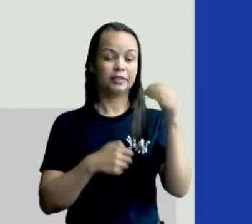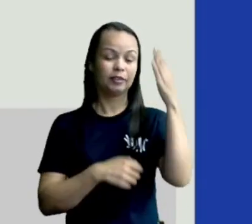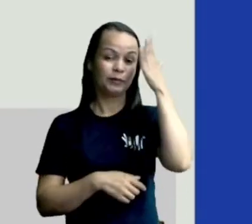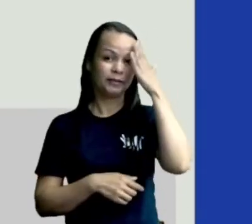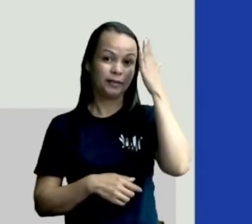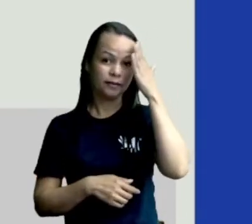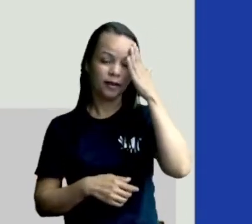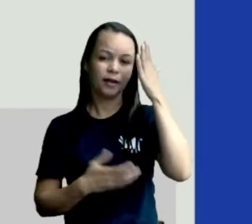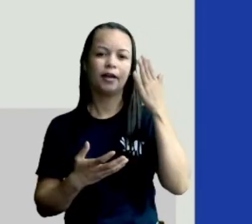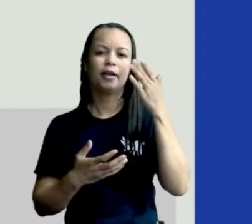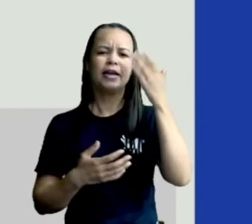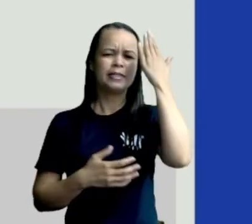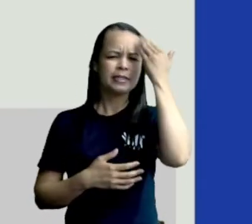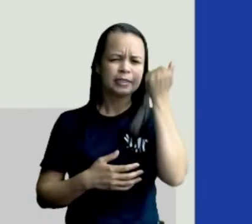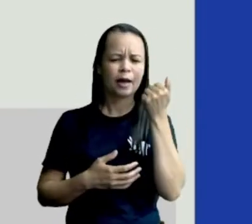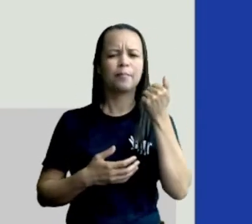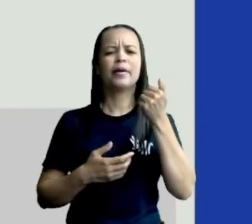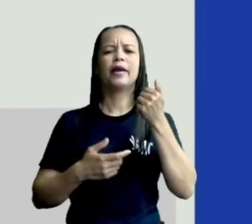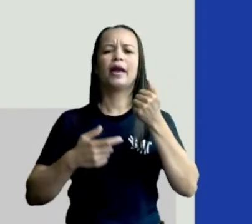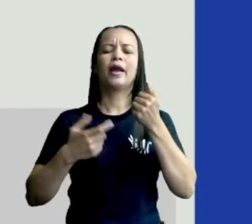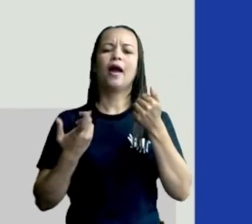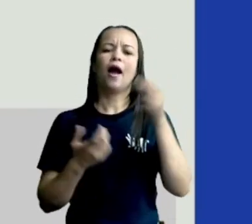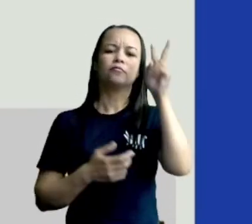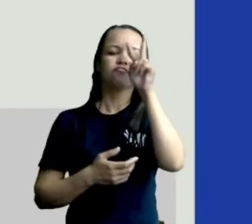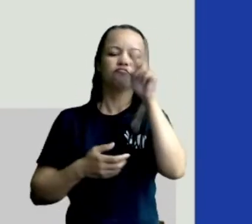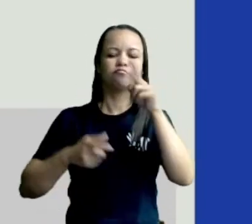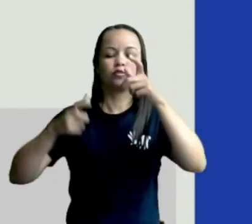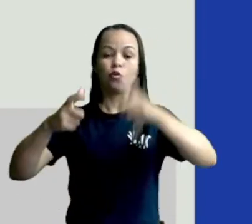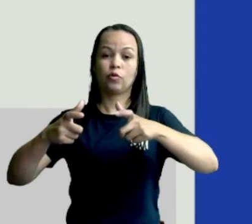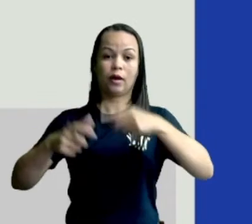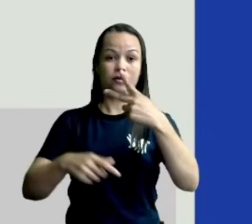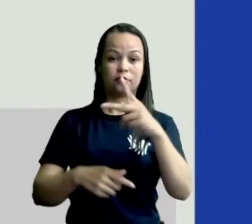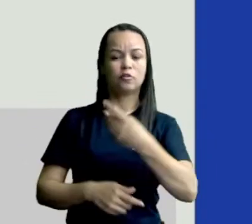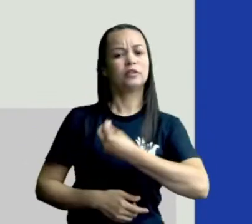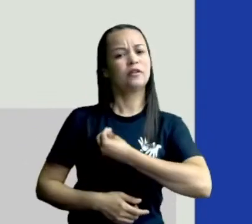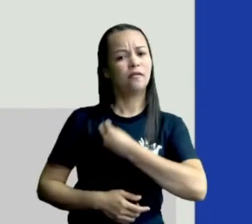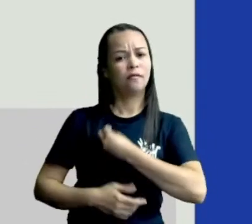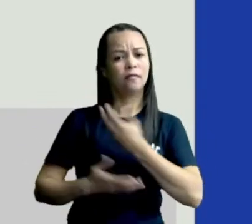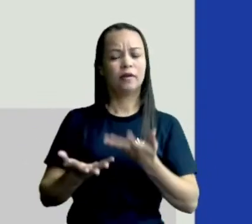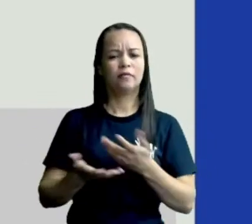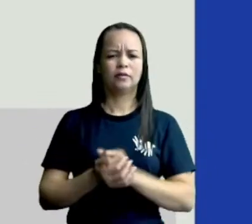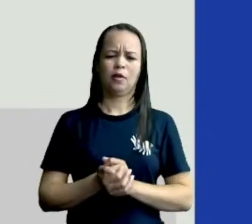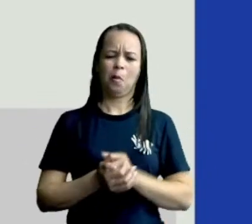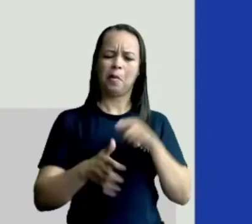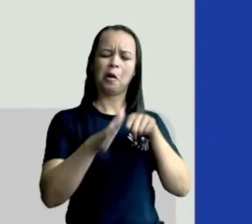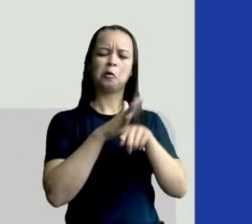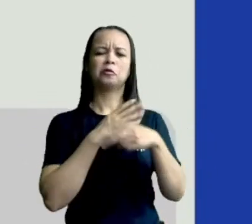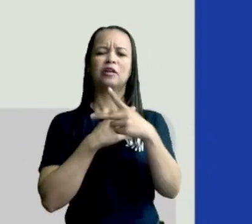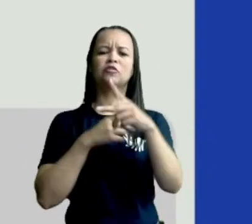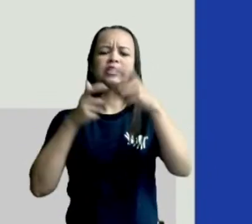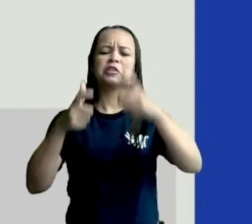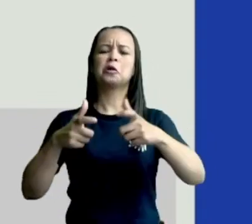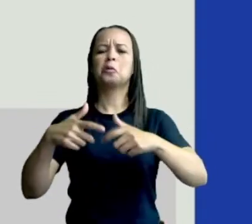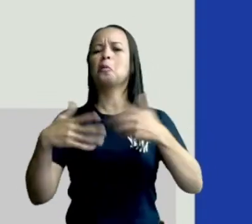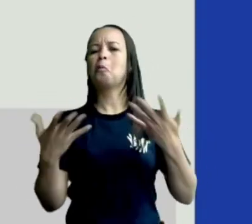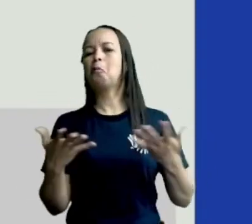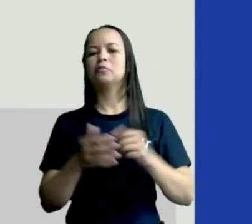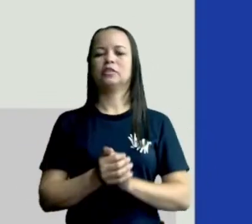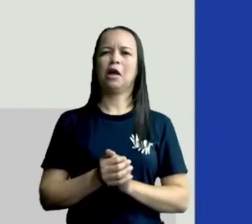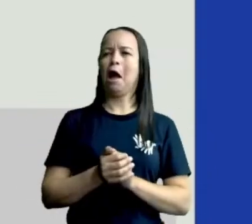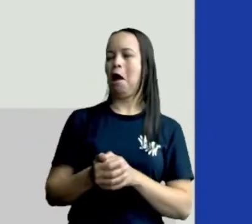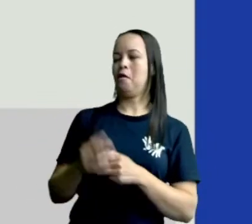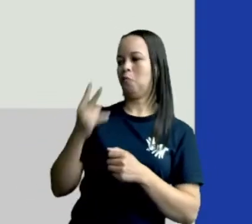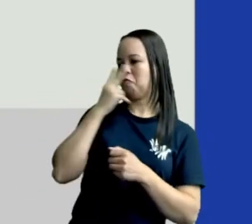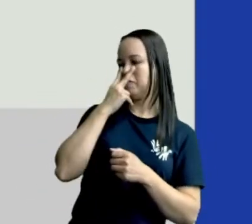que entender e saber a história do lugar onde você vive. Vamos perguntar a você, tu é de onde? Sou de Vitória de Santo Antão. Vitória de Santo Antão, o